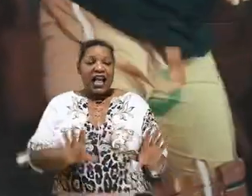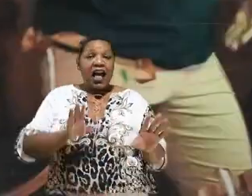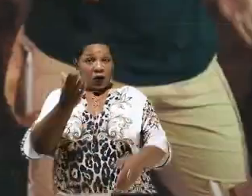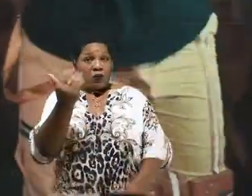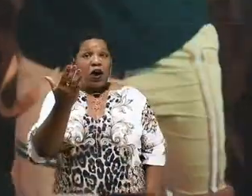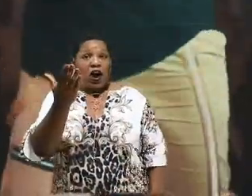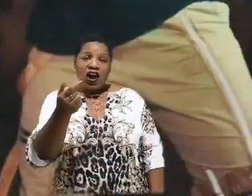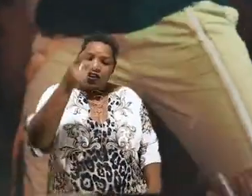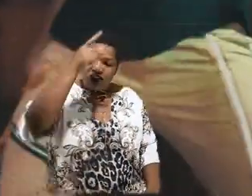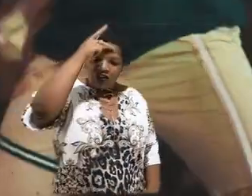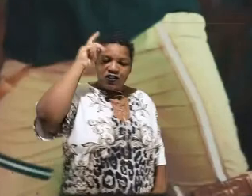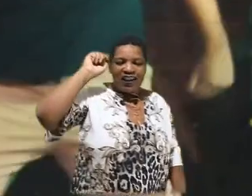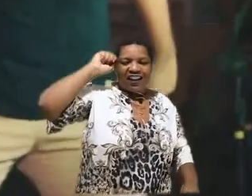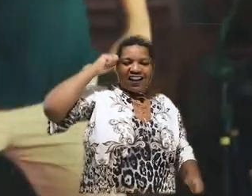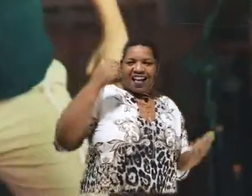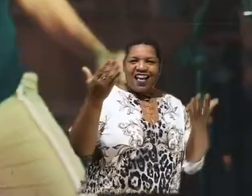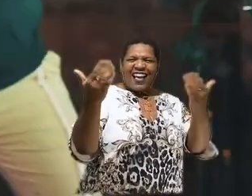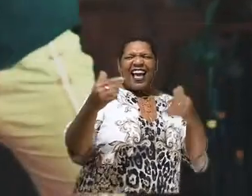pertinho